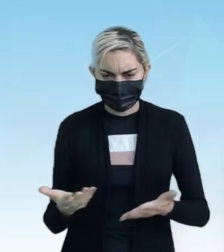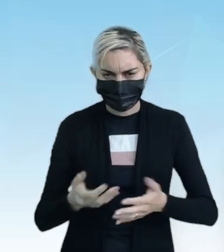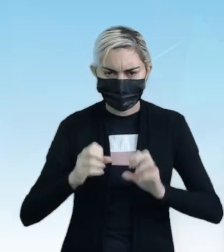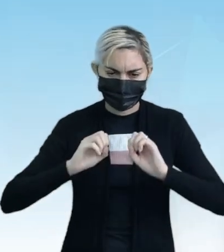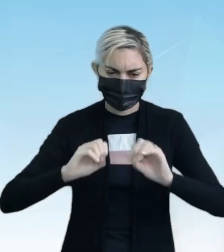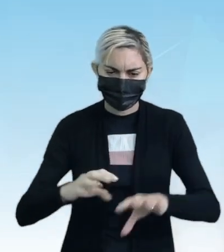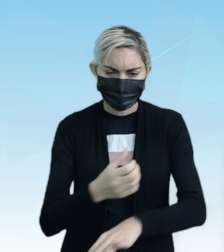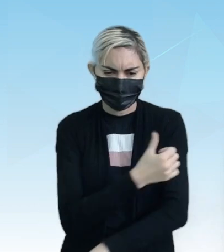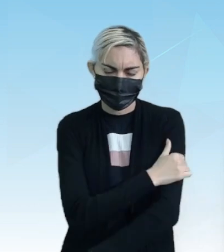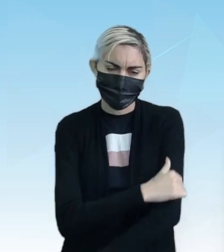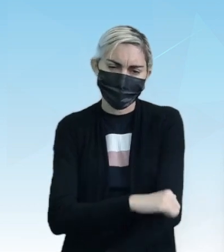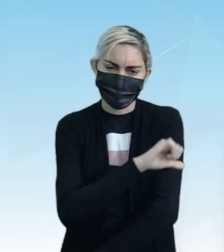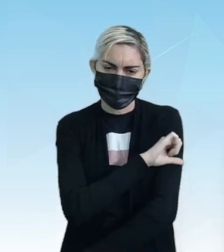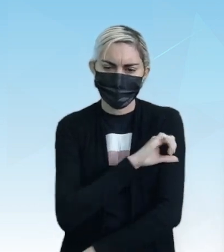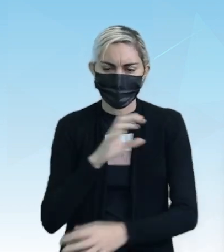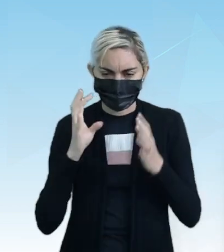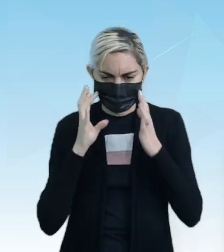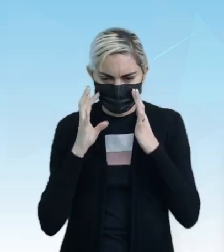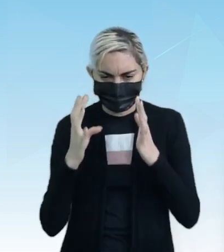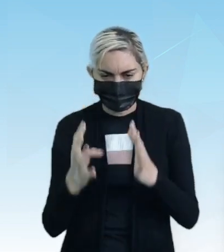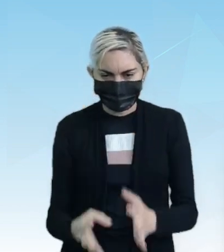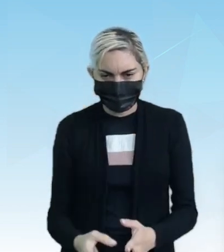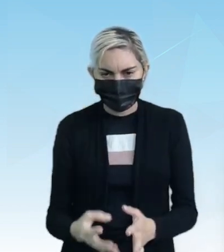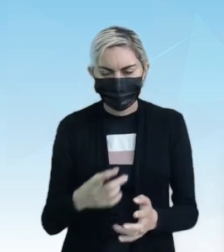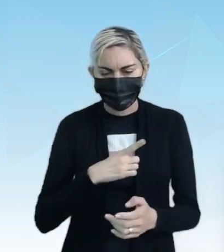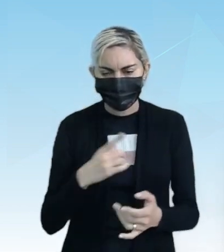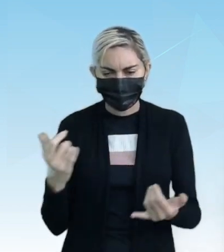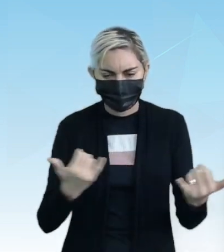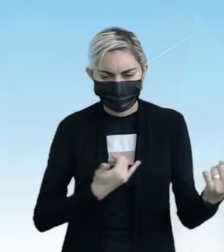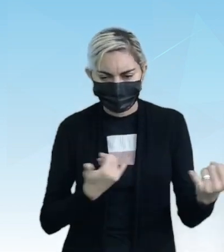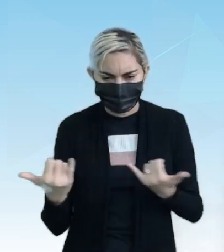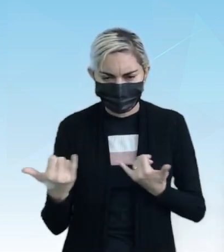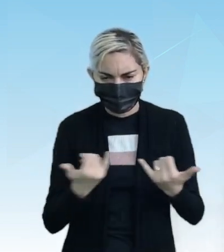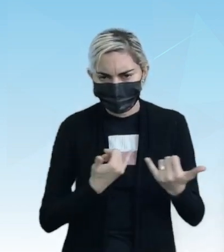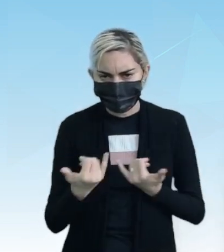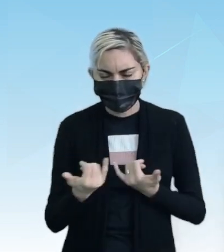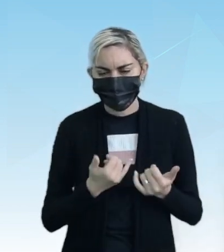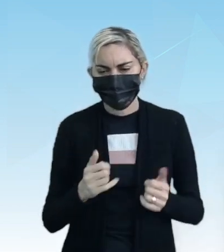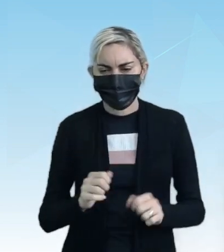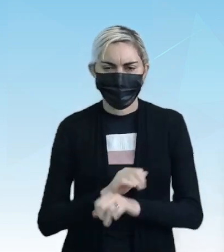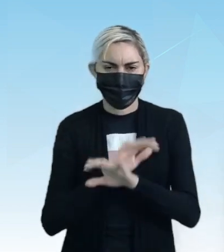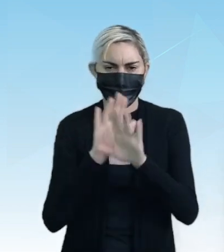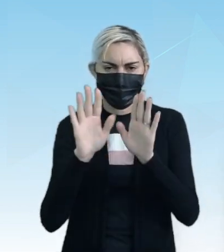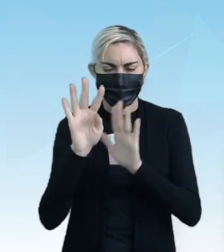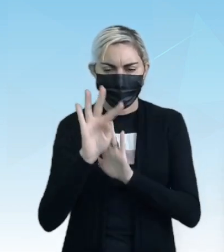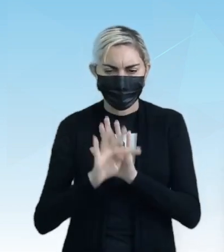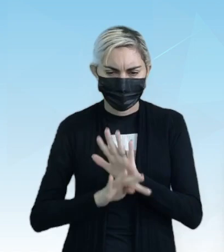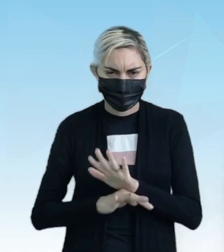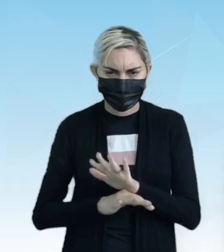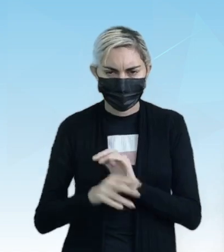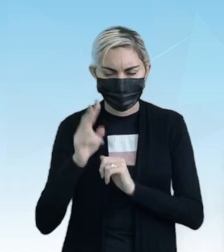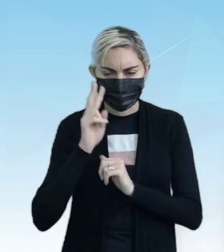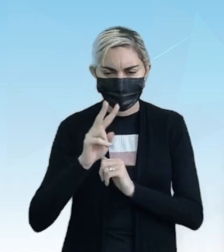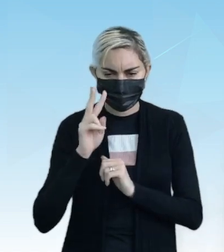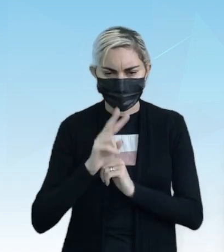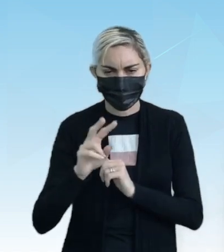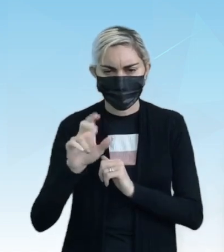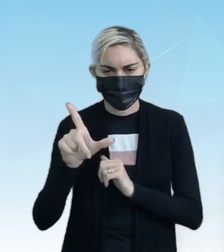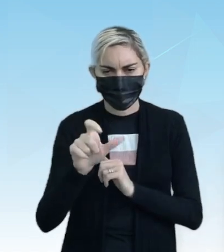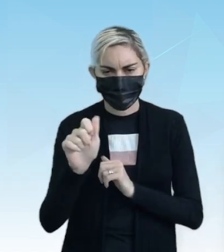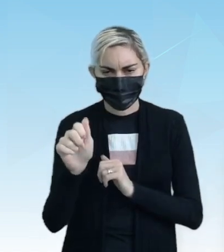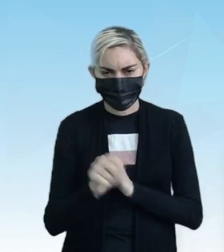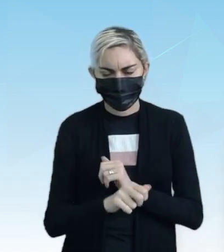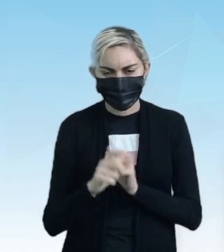ensino fundamental, preste bem atenção que há as informações implícitas no texto e lembrar que o léxico,